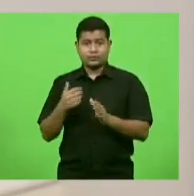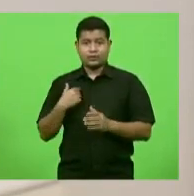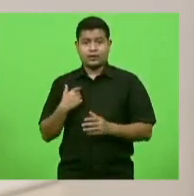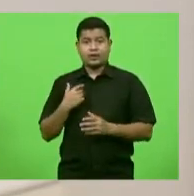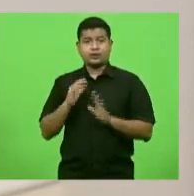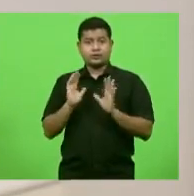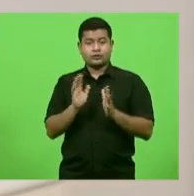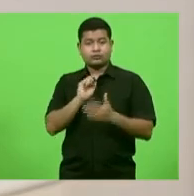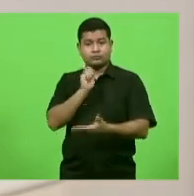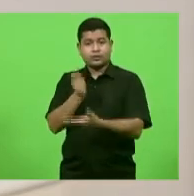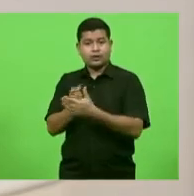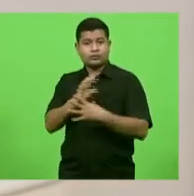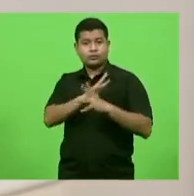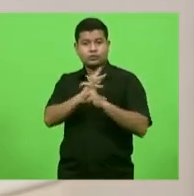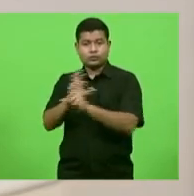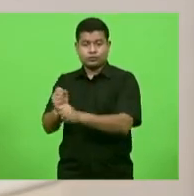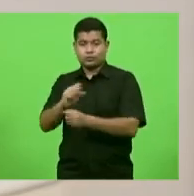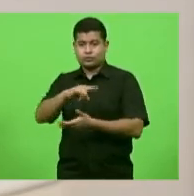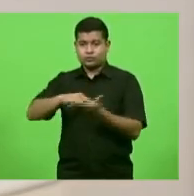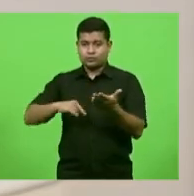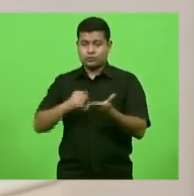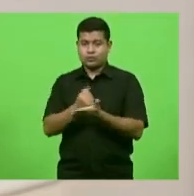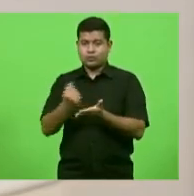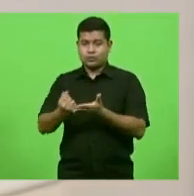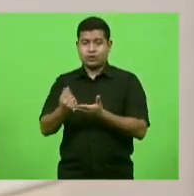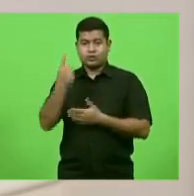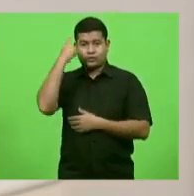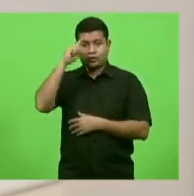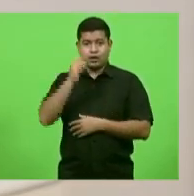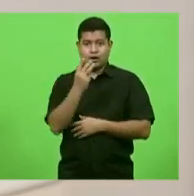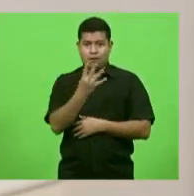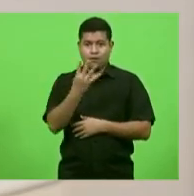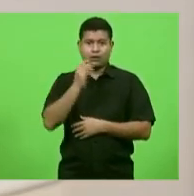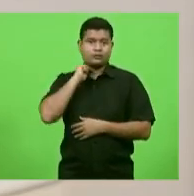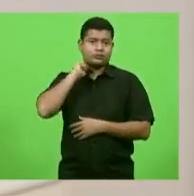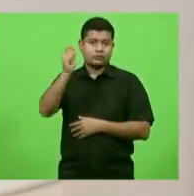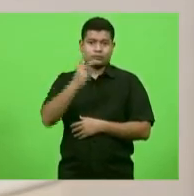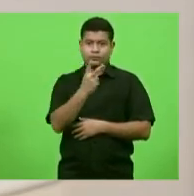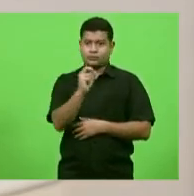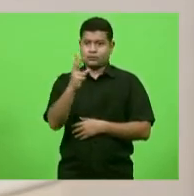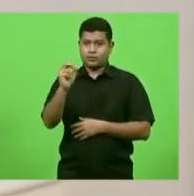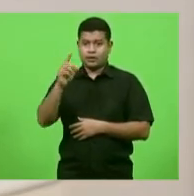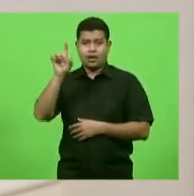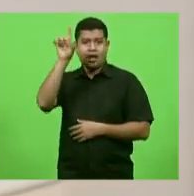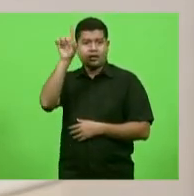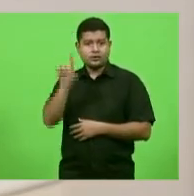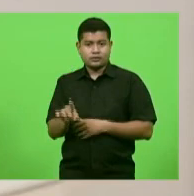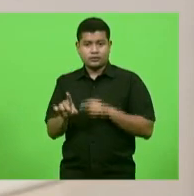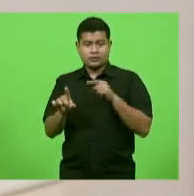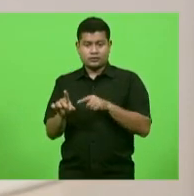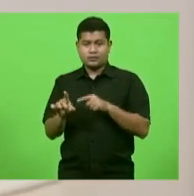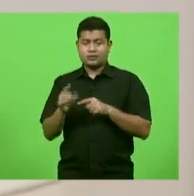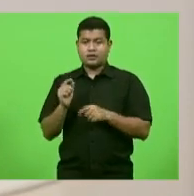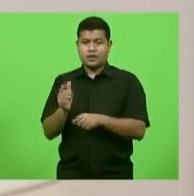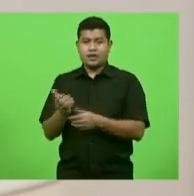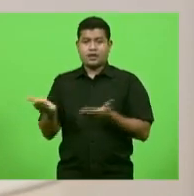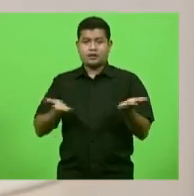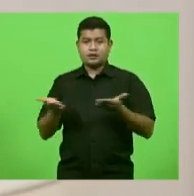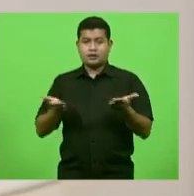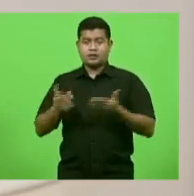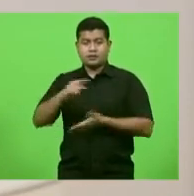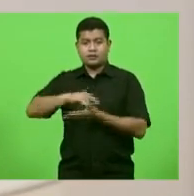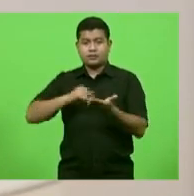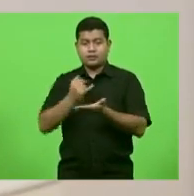objeto do contrato, em 4 de abril de 2020, a Diretoria de Licitações e Contratos da Secretaria de Estado da